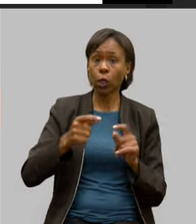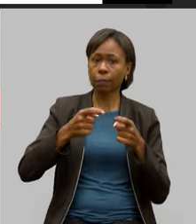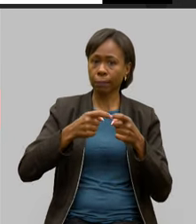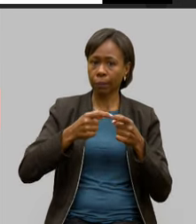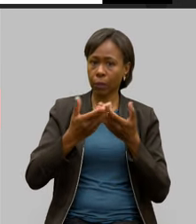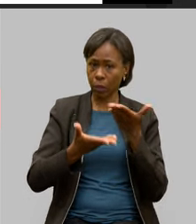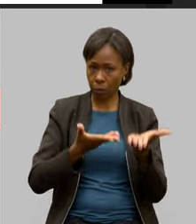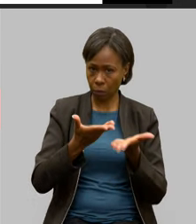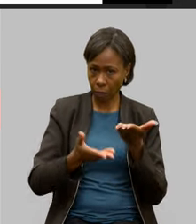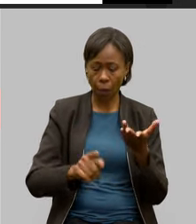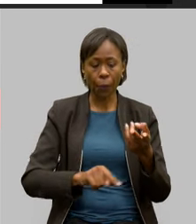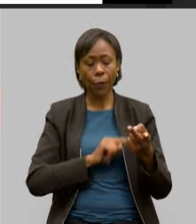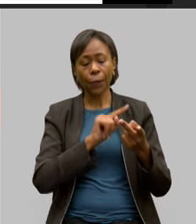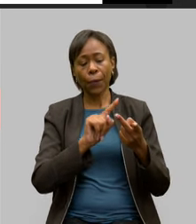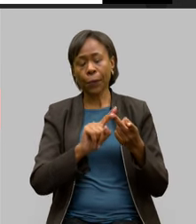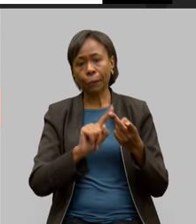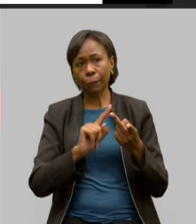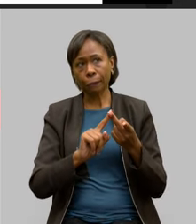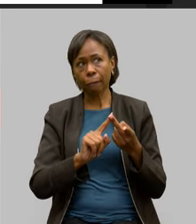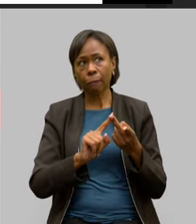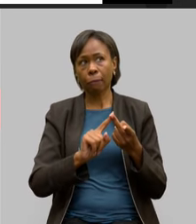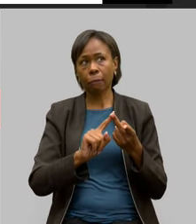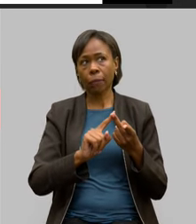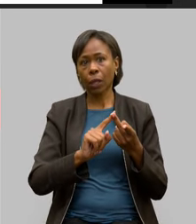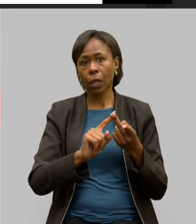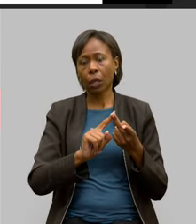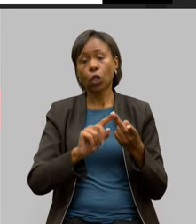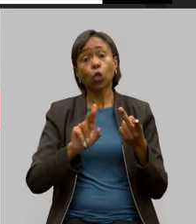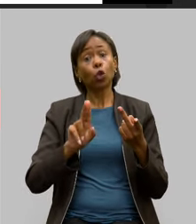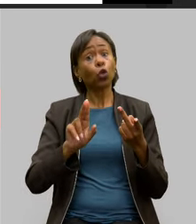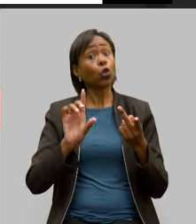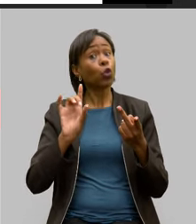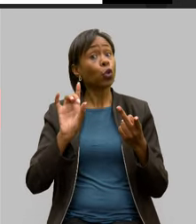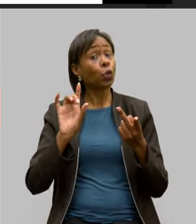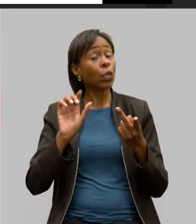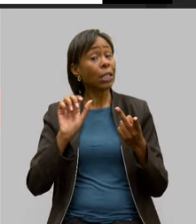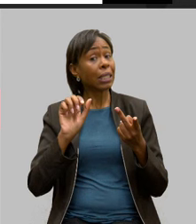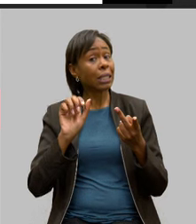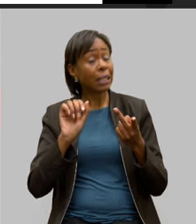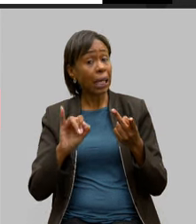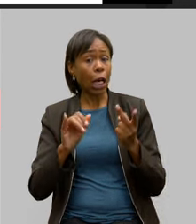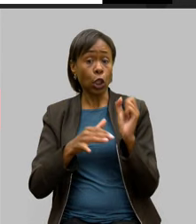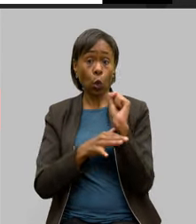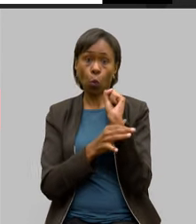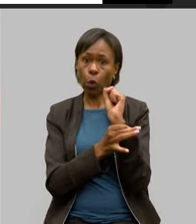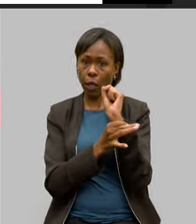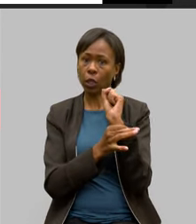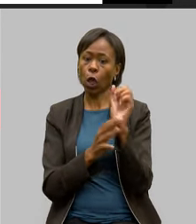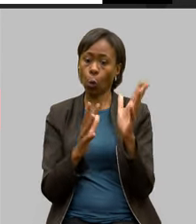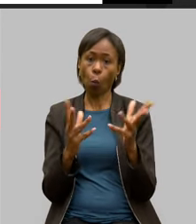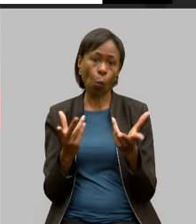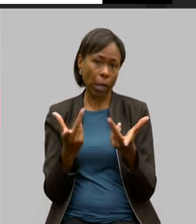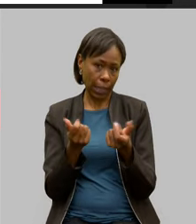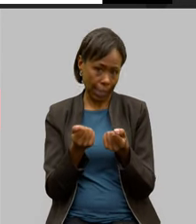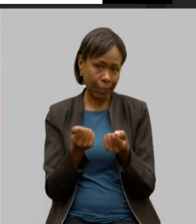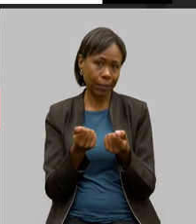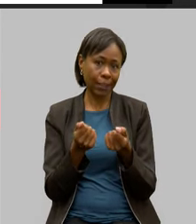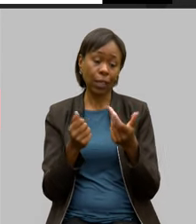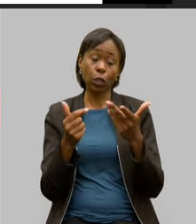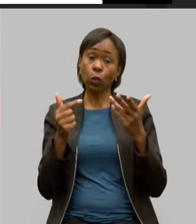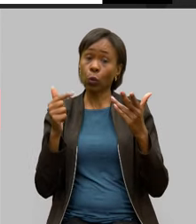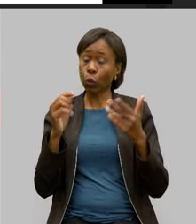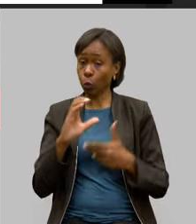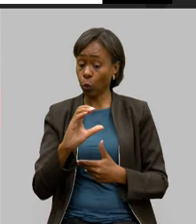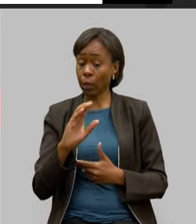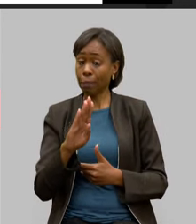a outra eh São considerações relacionadas à segurança e a qualidade do cbd disponível no mercado e para isso